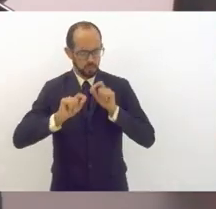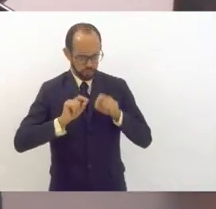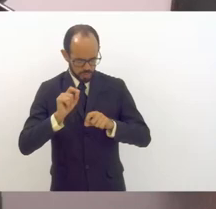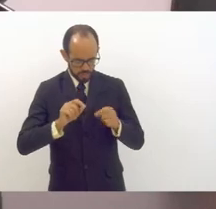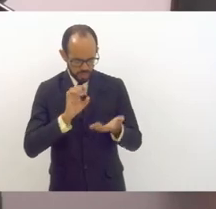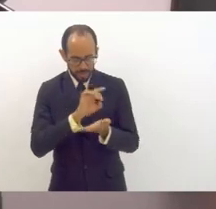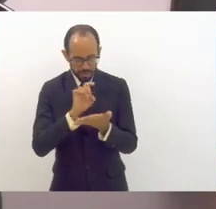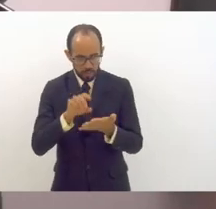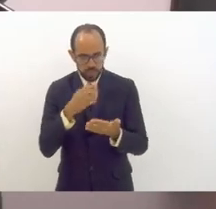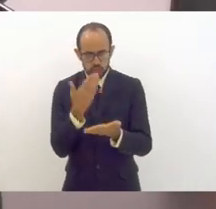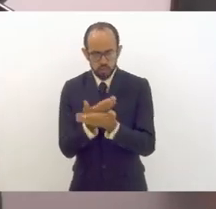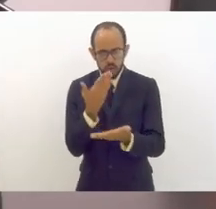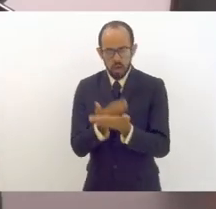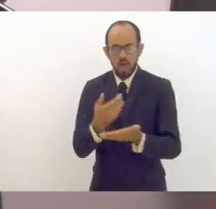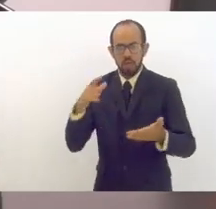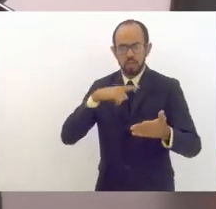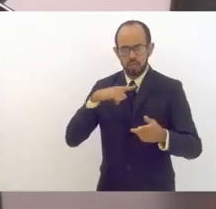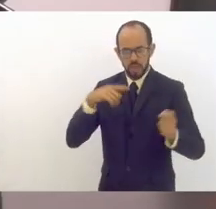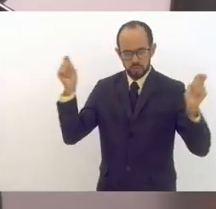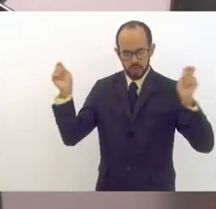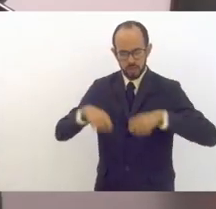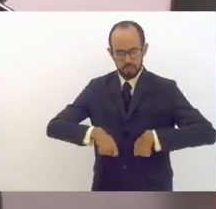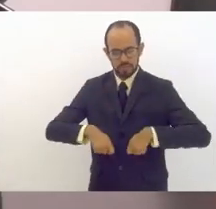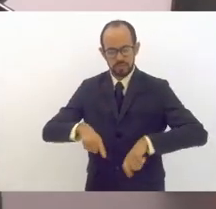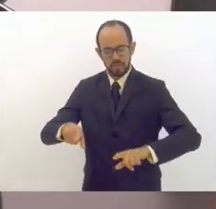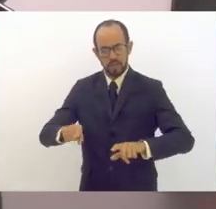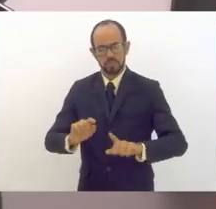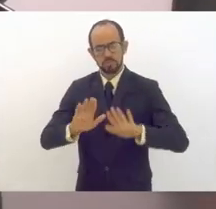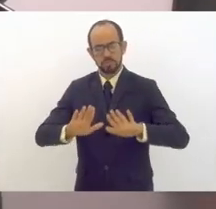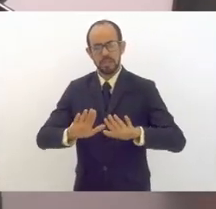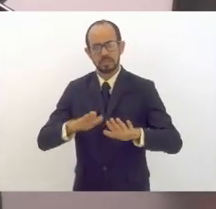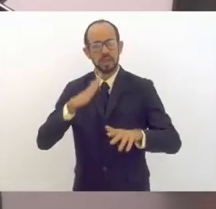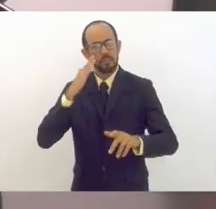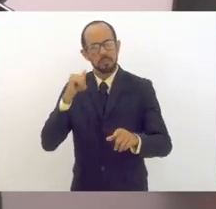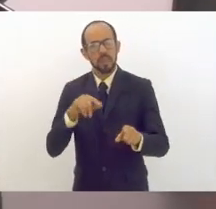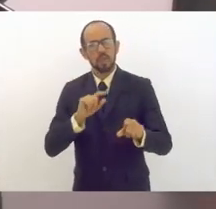tem seu potencial, tem seu projeto, tem suas potencialidades, mas saber,